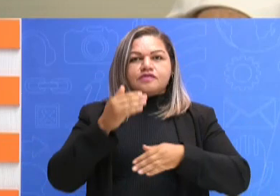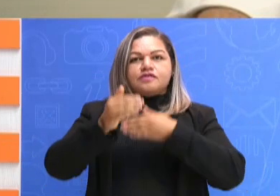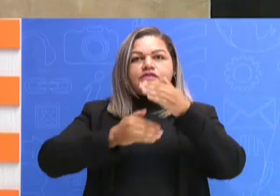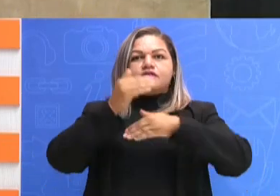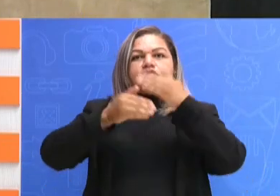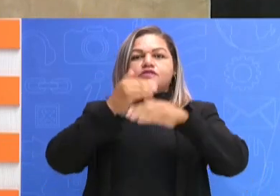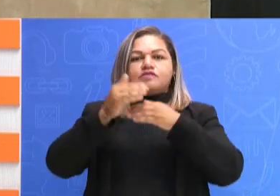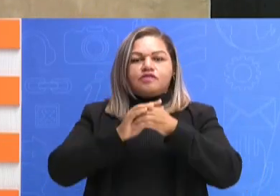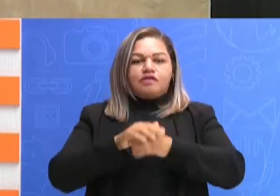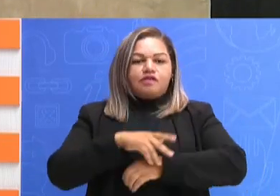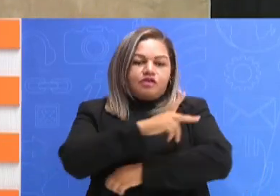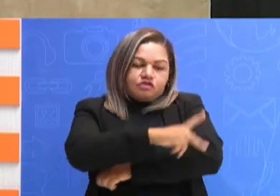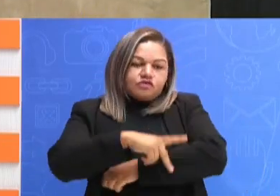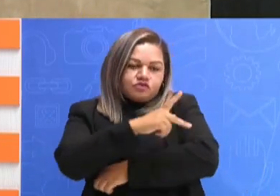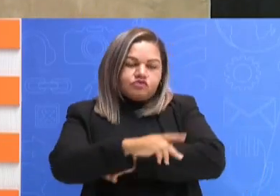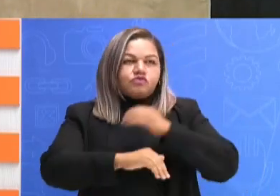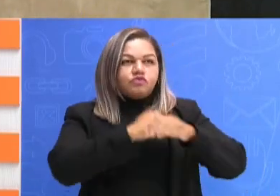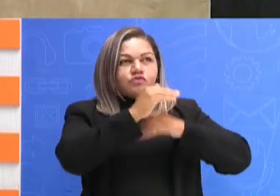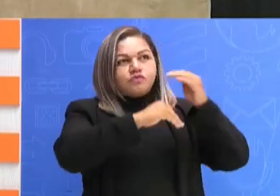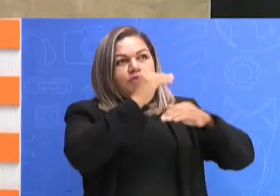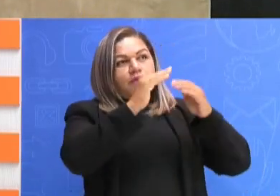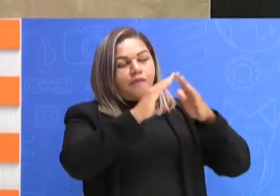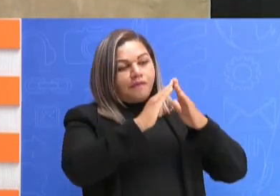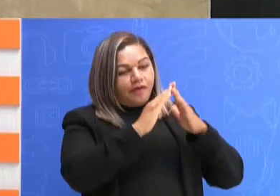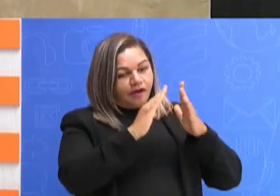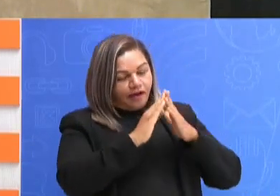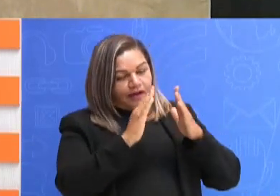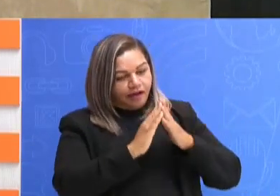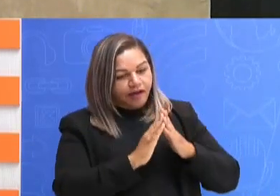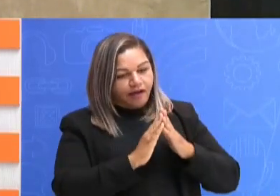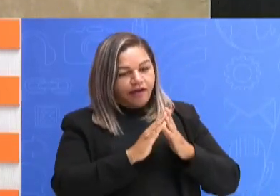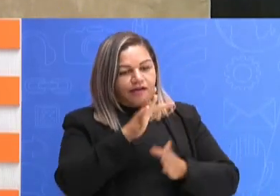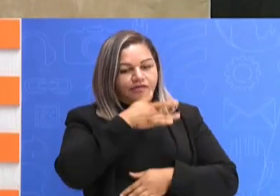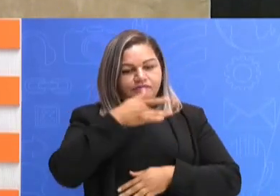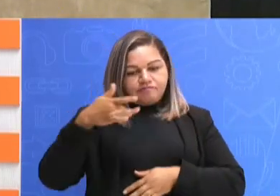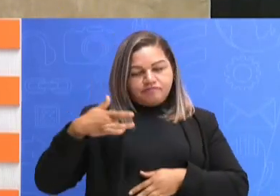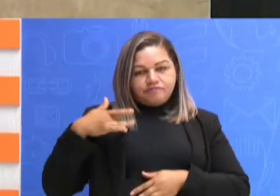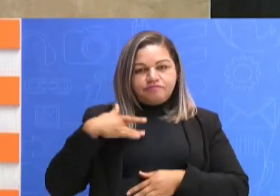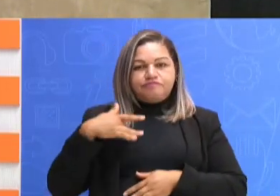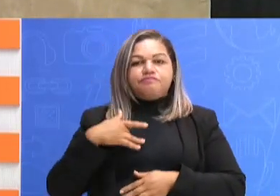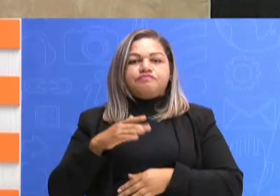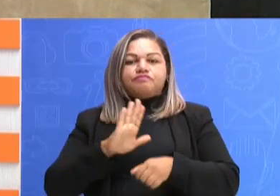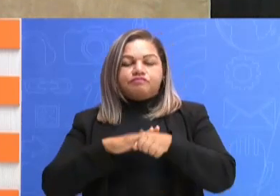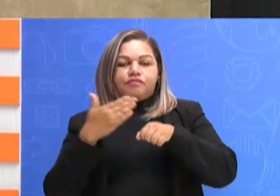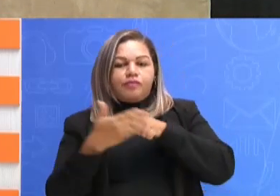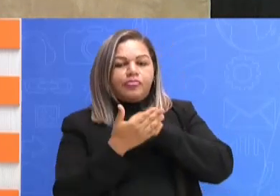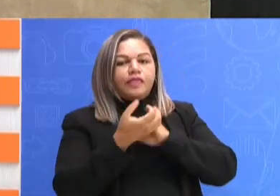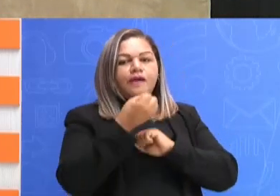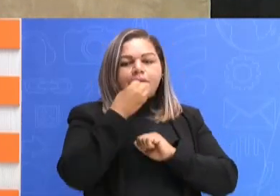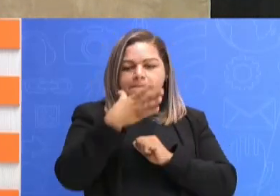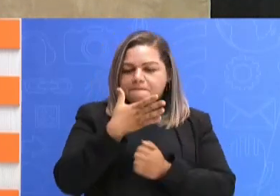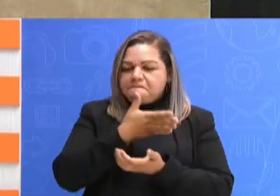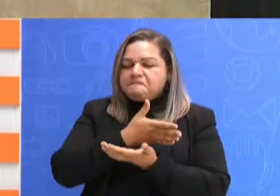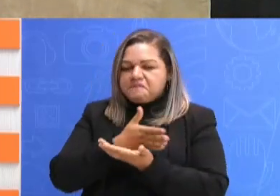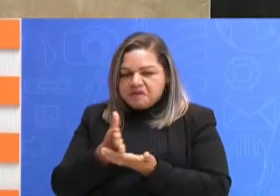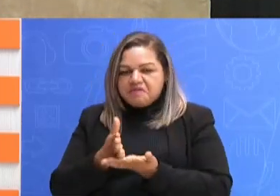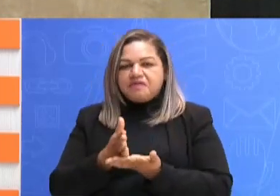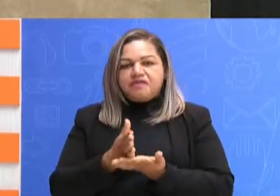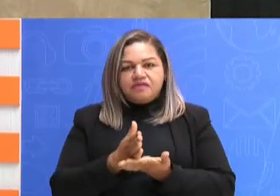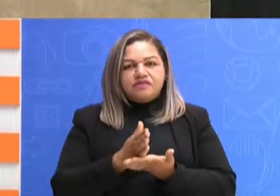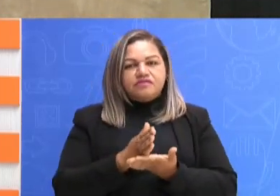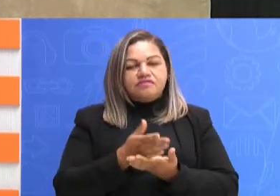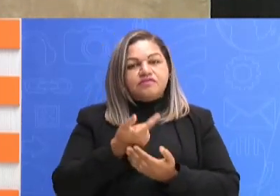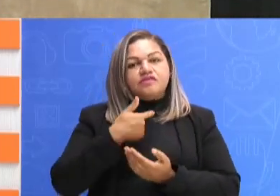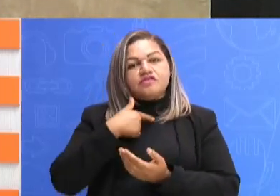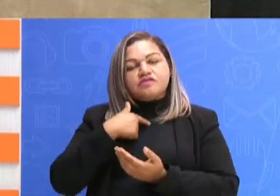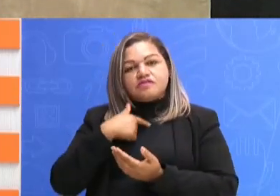Vamos construir uma praça, uma casa aí para quem precisa, um posto de saúde, né, prefeito, no bairro aí. É, bacana, muito boa essa iniciativa. É, eu